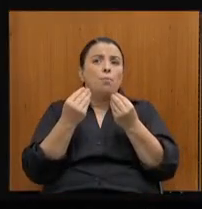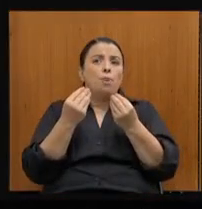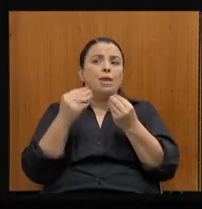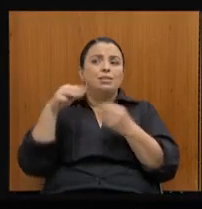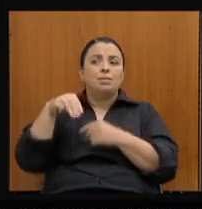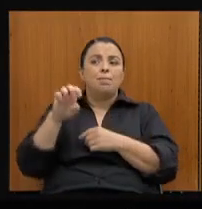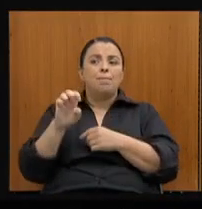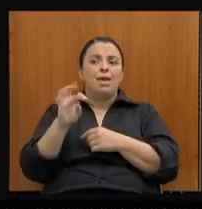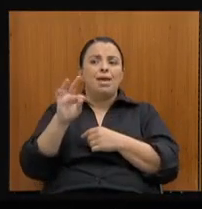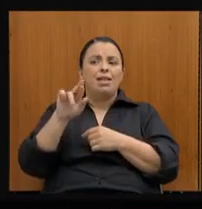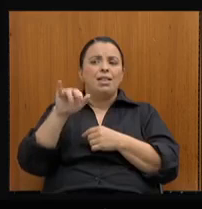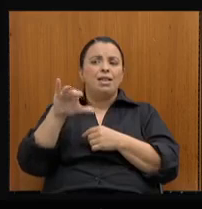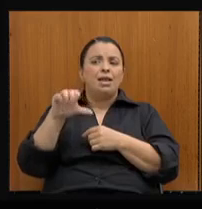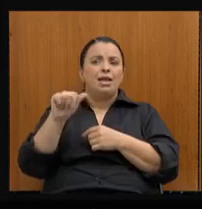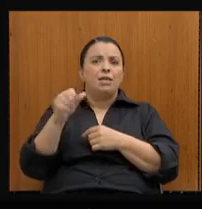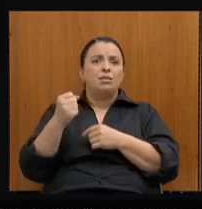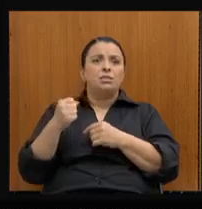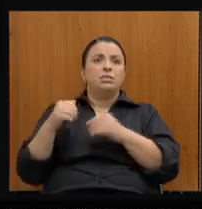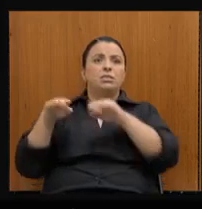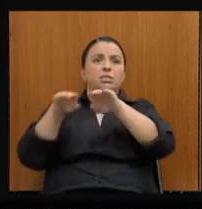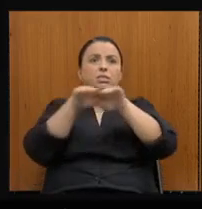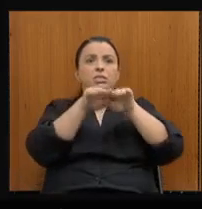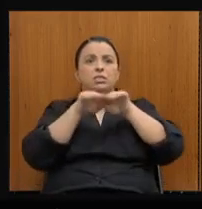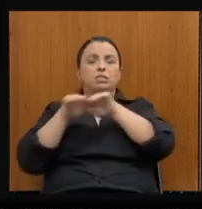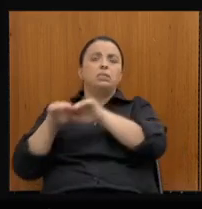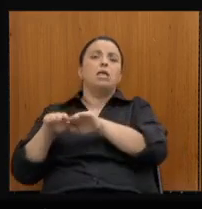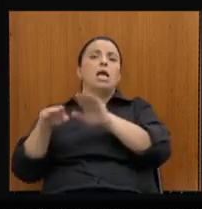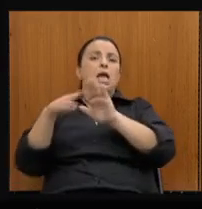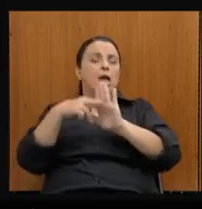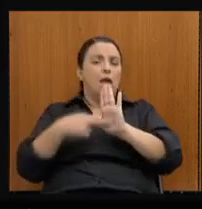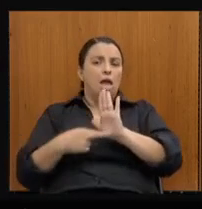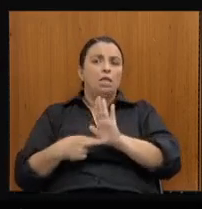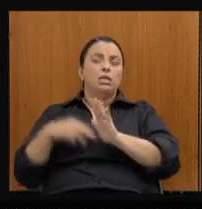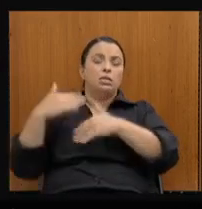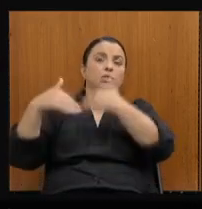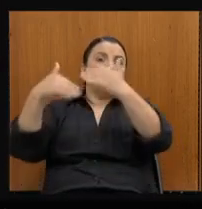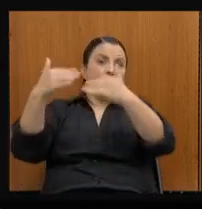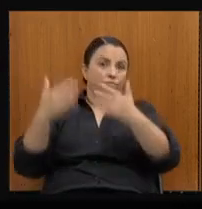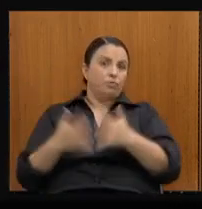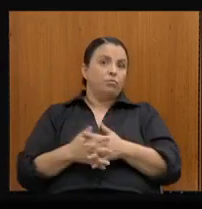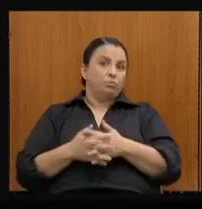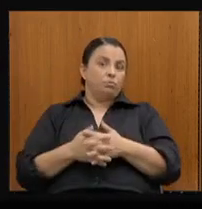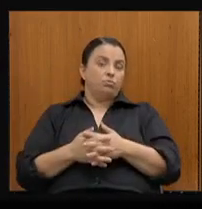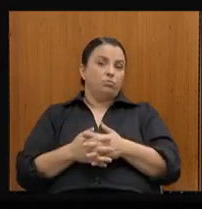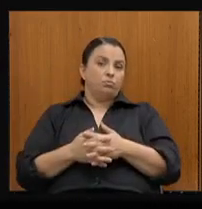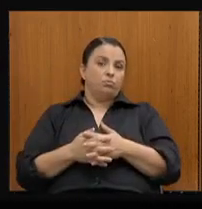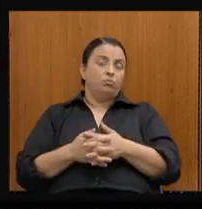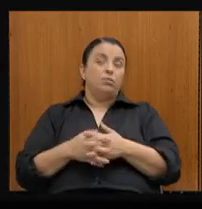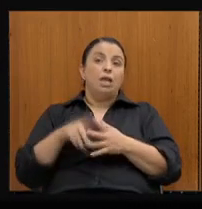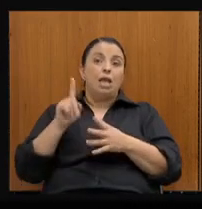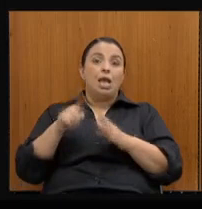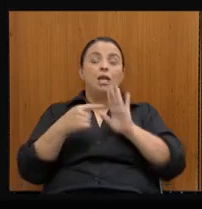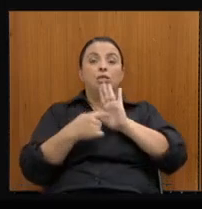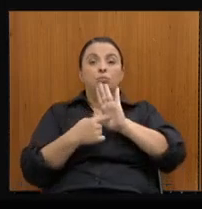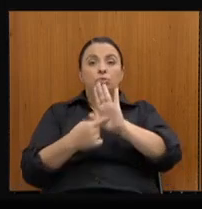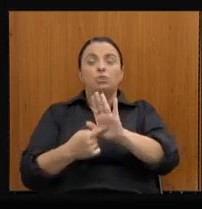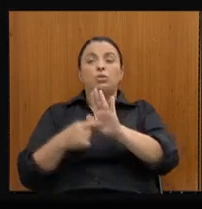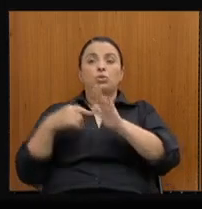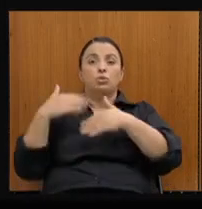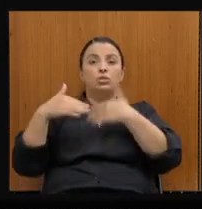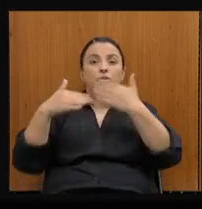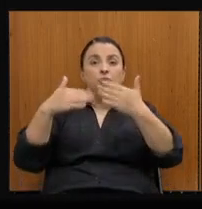nós temos alguns itens de desenvolvimento dessas métricas a exposição gradual dos desenvolvedores